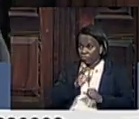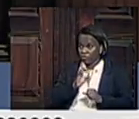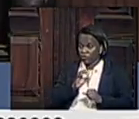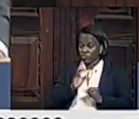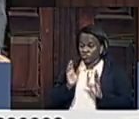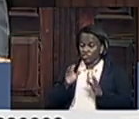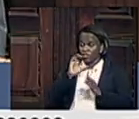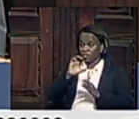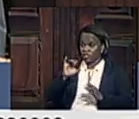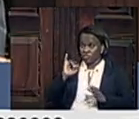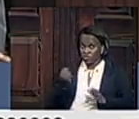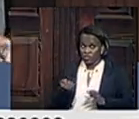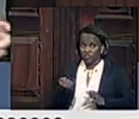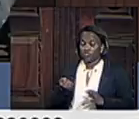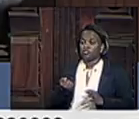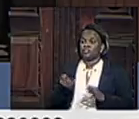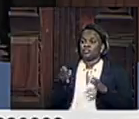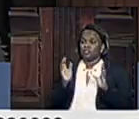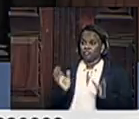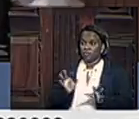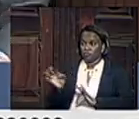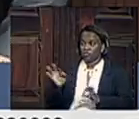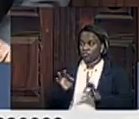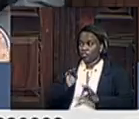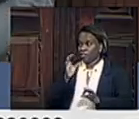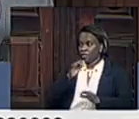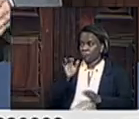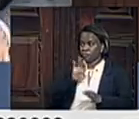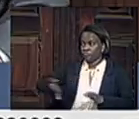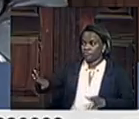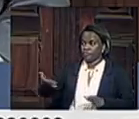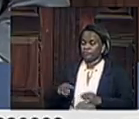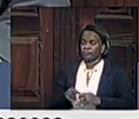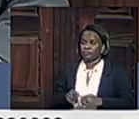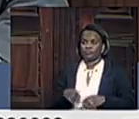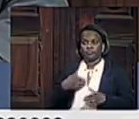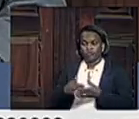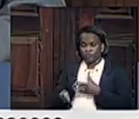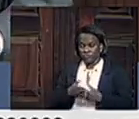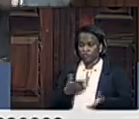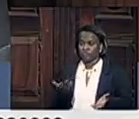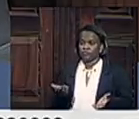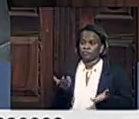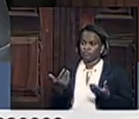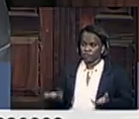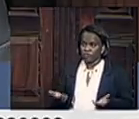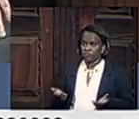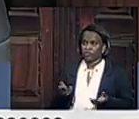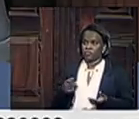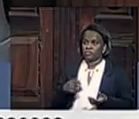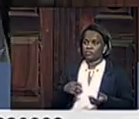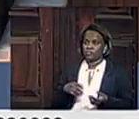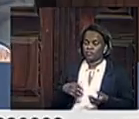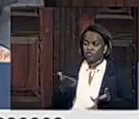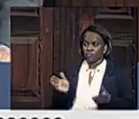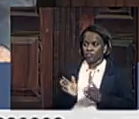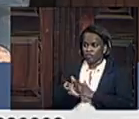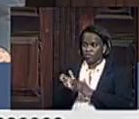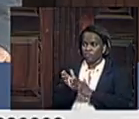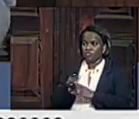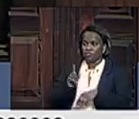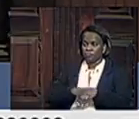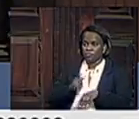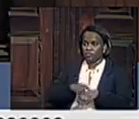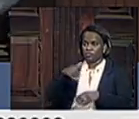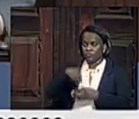na CCJ, esse projeto teria sido rejeitado. De qualquer maneira, senhor presidente, quanto ao mérito, no momento da votação,